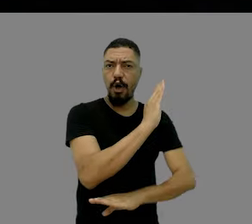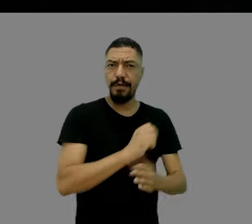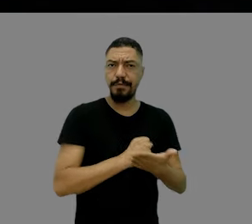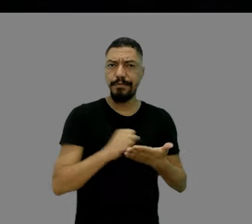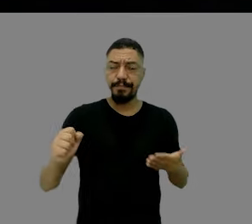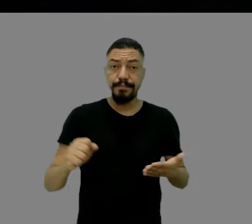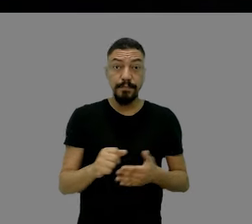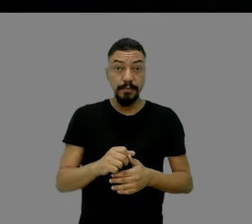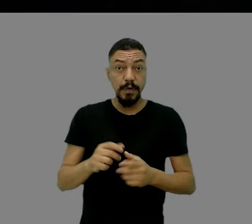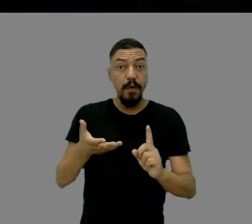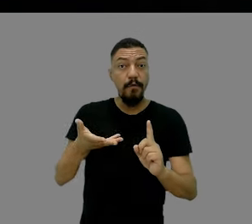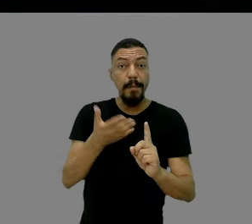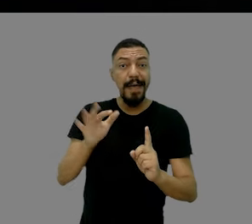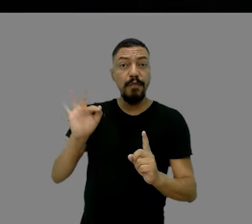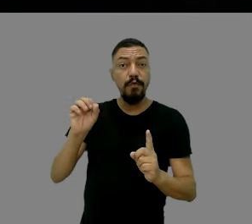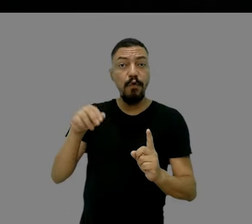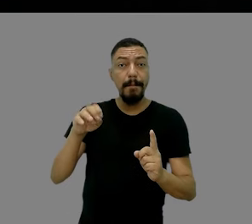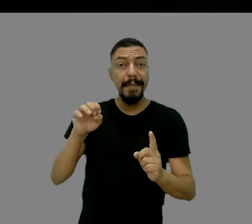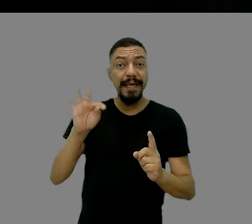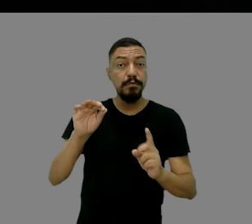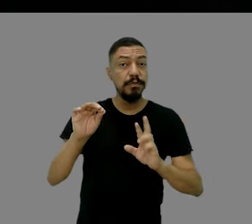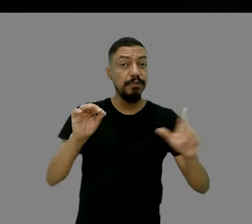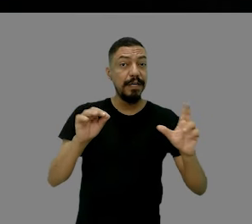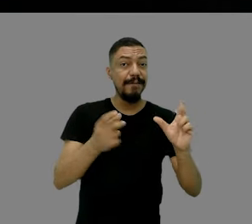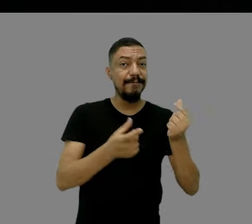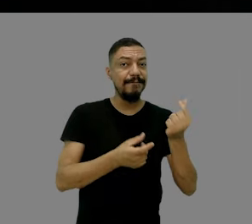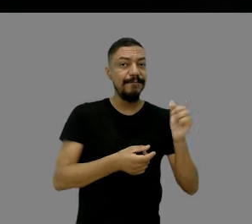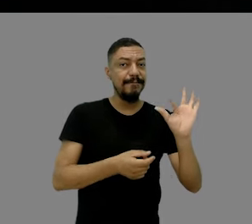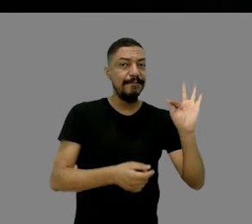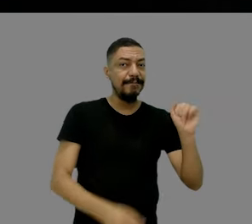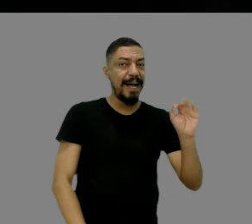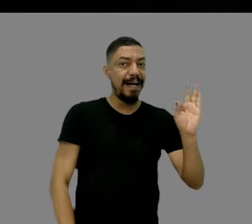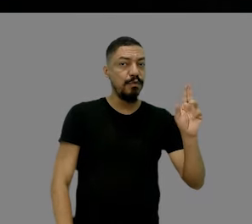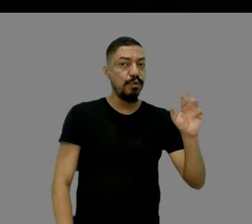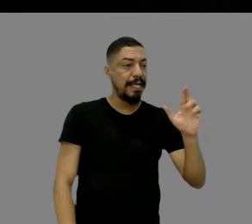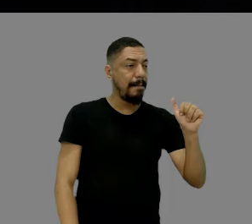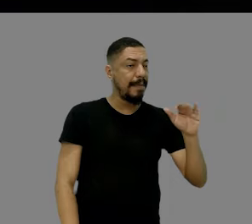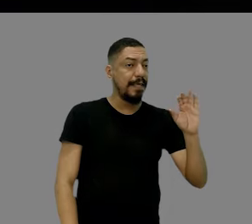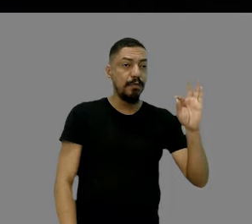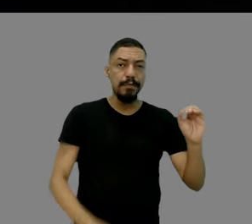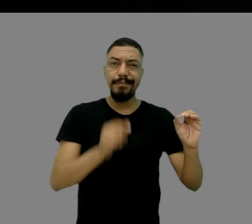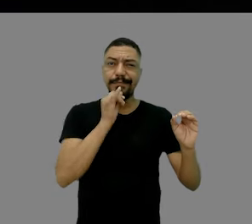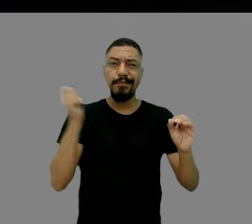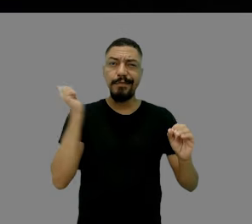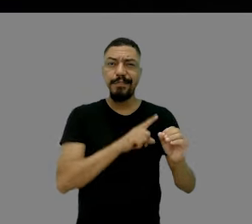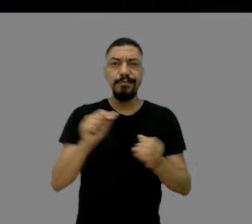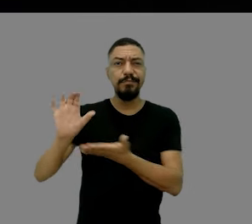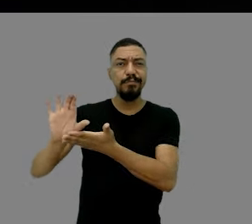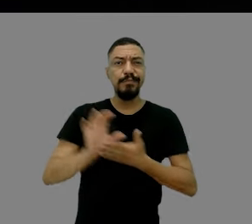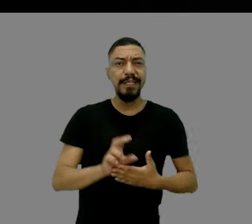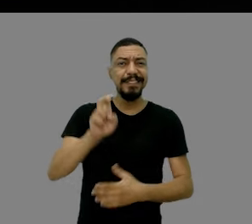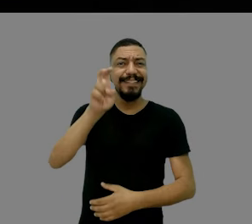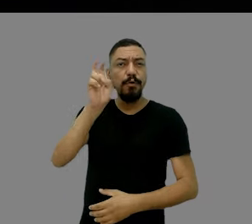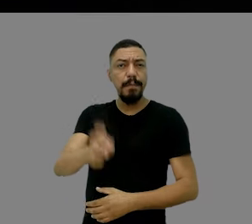lá, você ganhou 5 mil nesse projeto, 5 mil que vai lá nas notas fiscais. Não é, o projeto